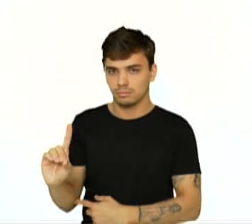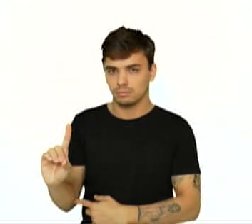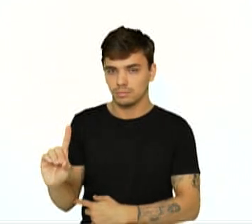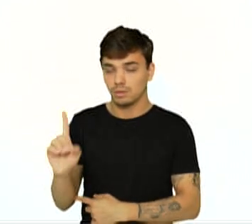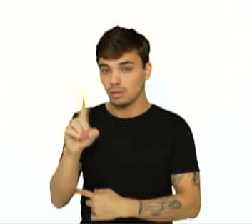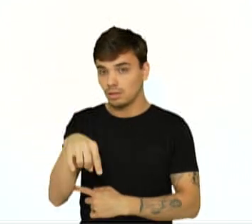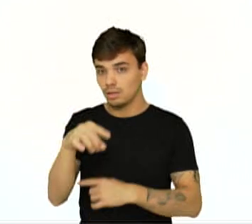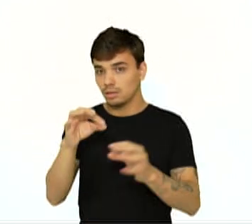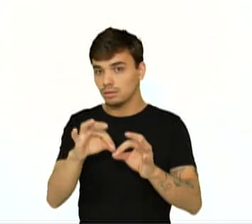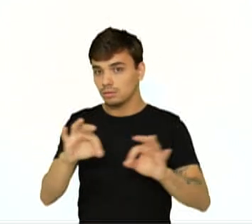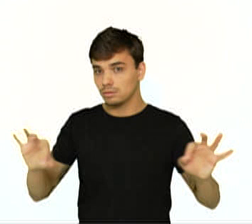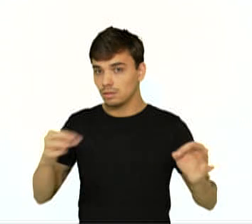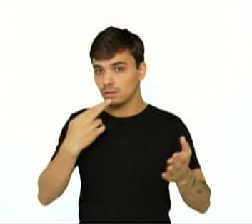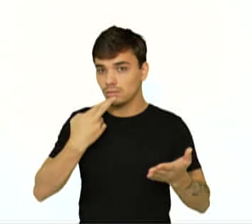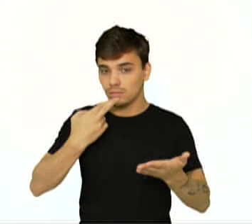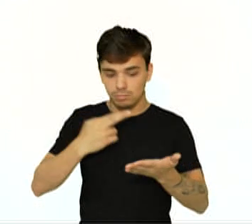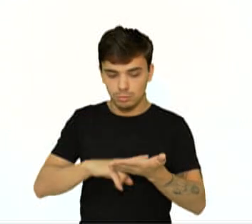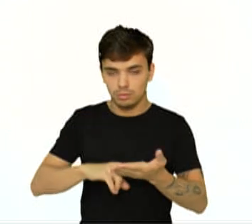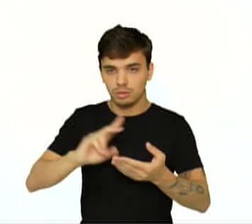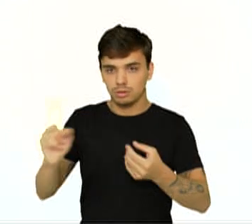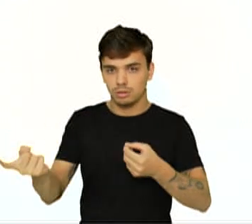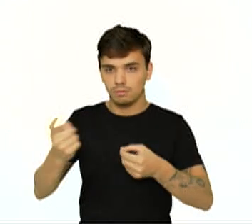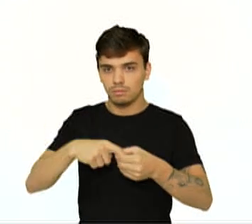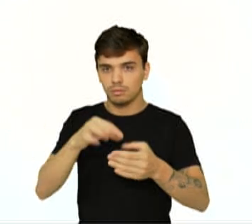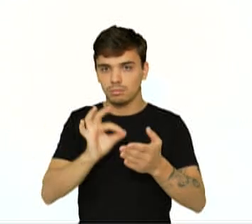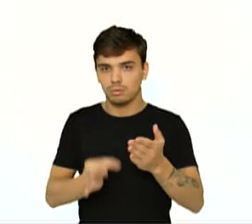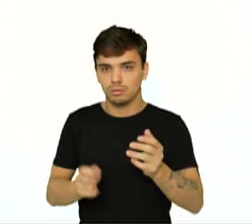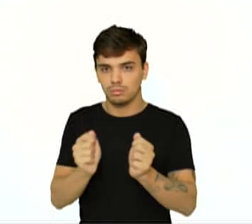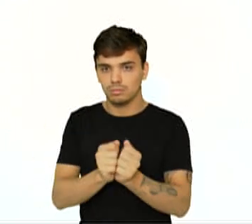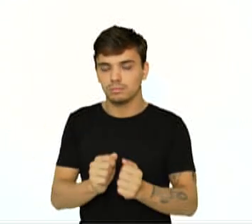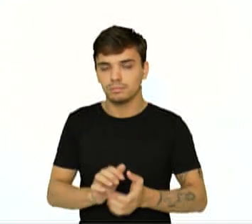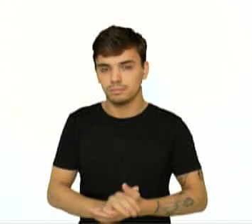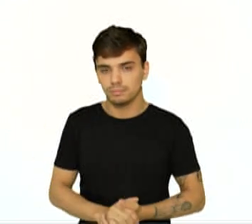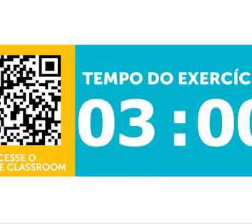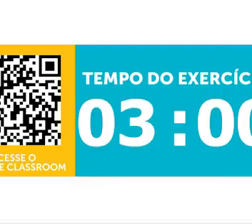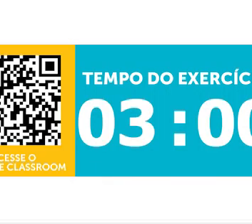simples. Responda e nós já vamos corrigir.